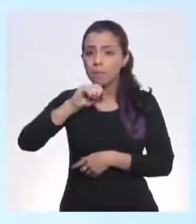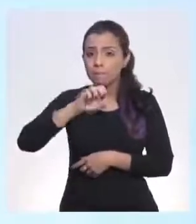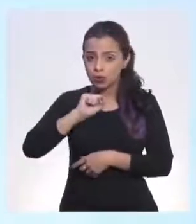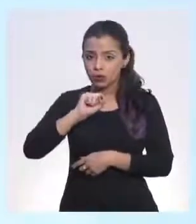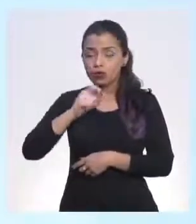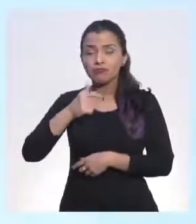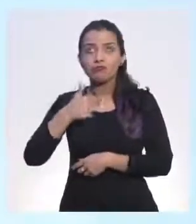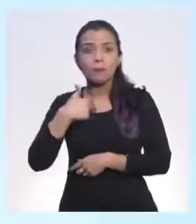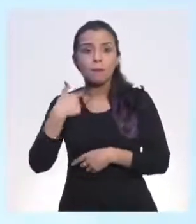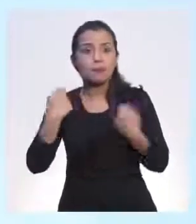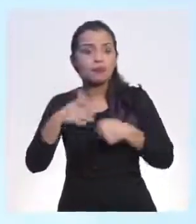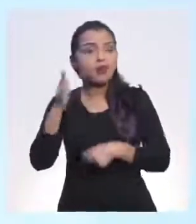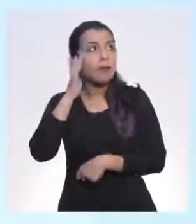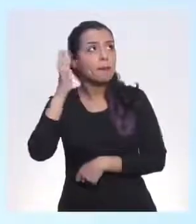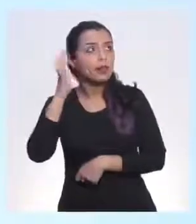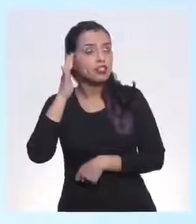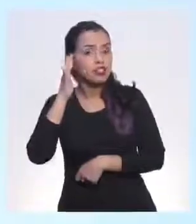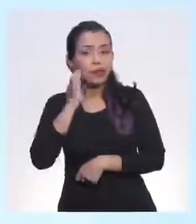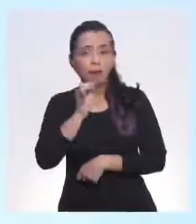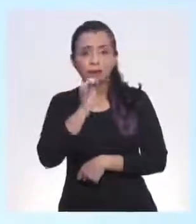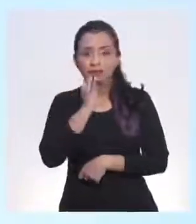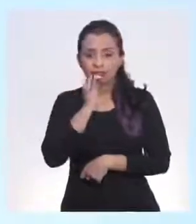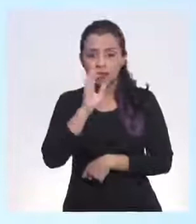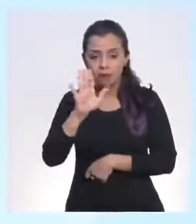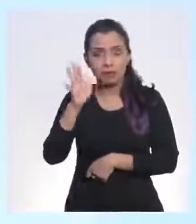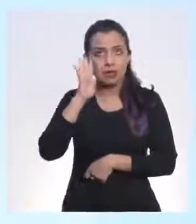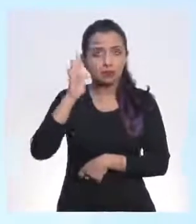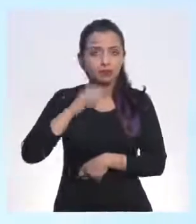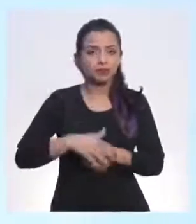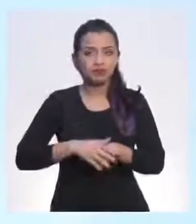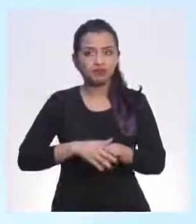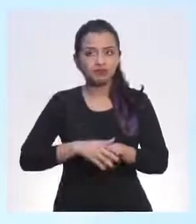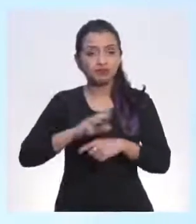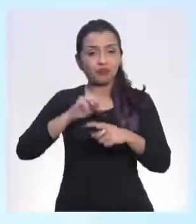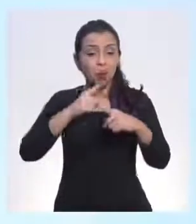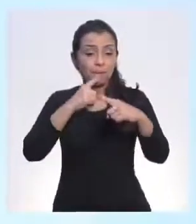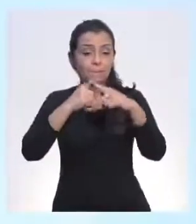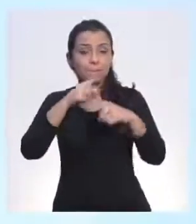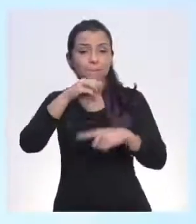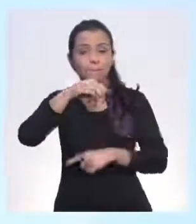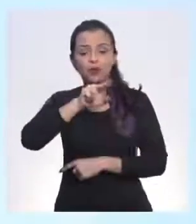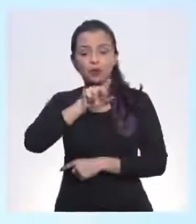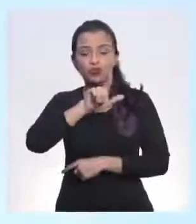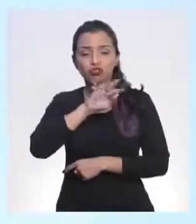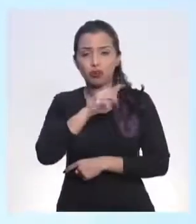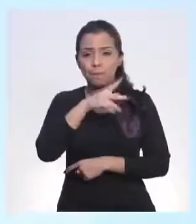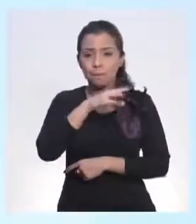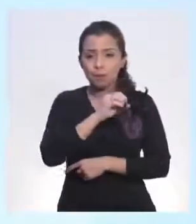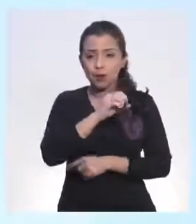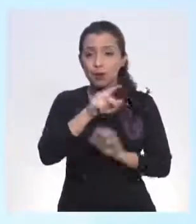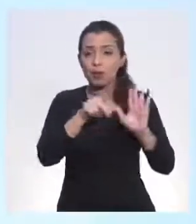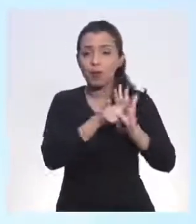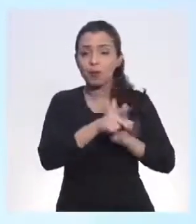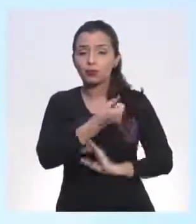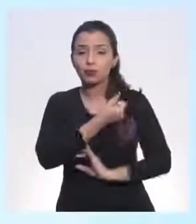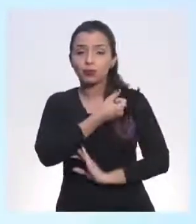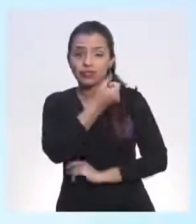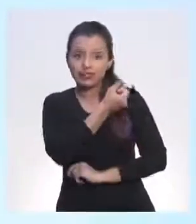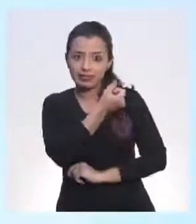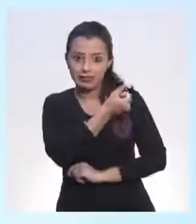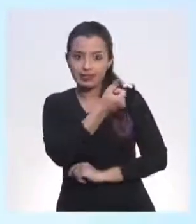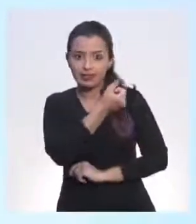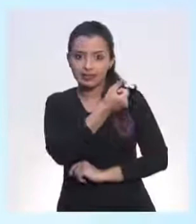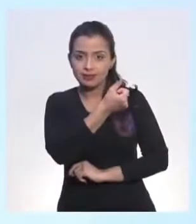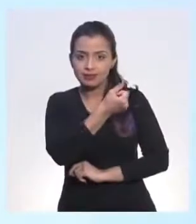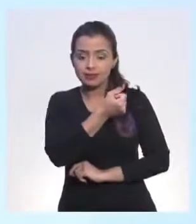que era, vamos colocar o zero, por exemplo, o múltiplo de 6, que é o que a gente mais está fazendo aqui na aula. Então, os múltiplos